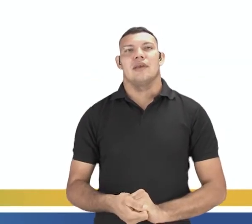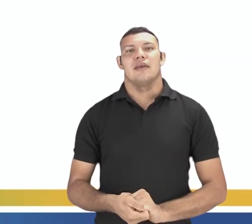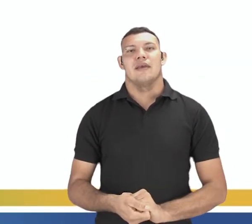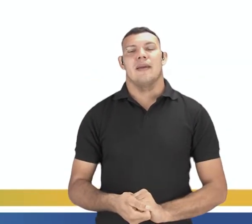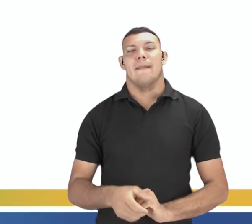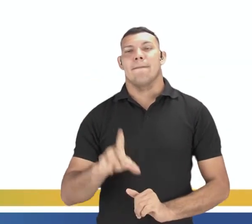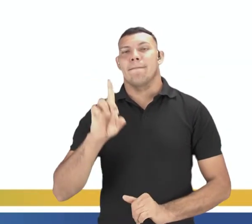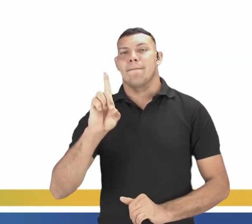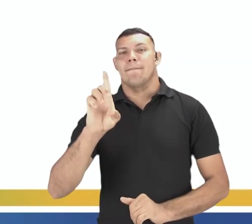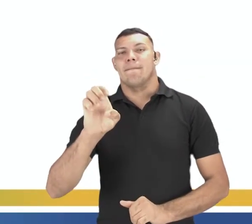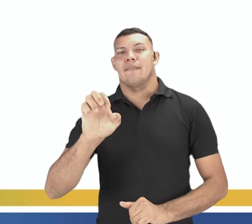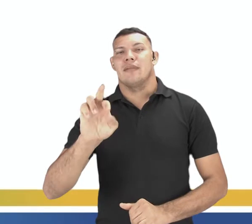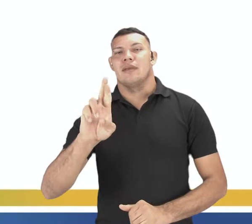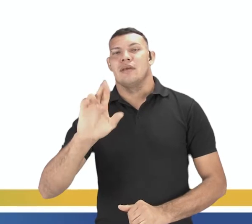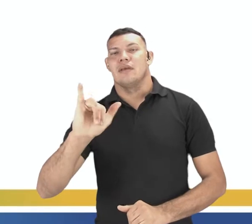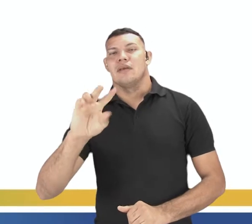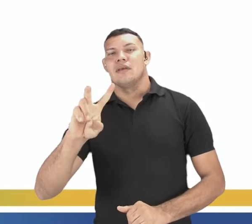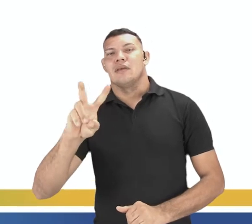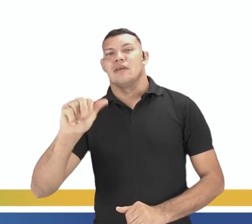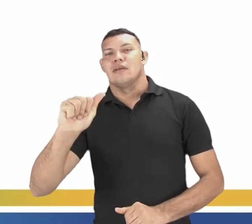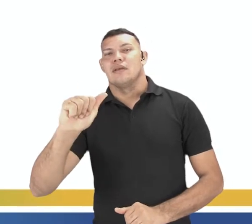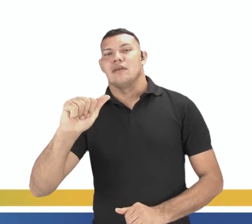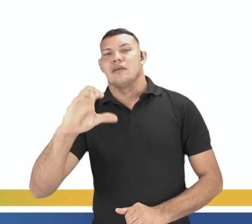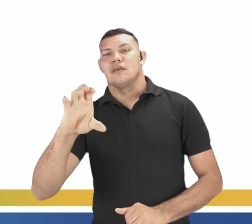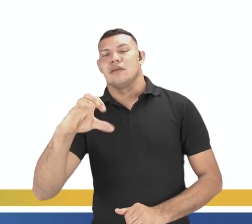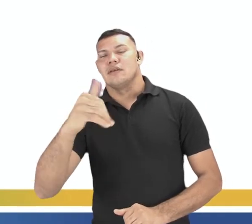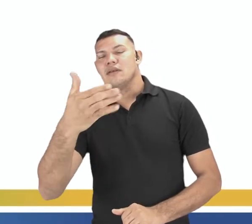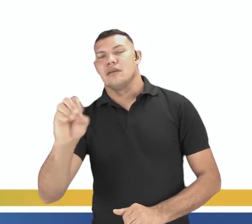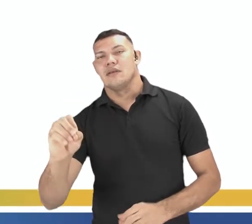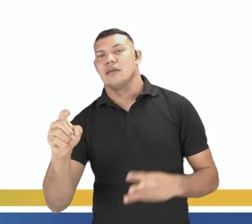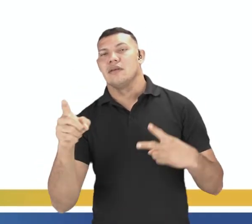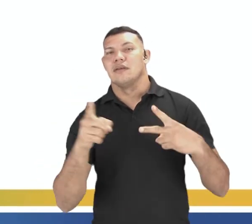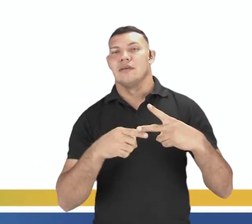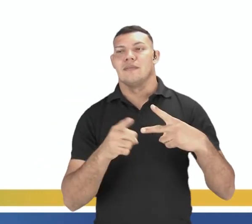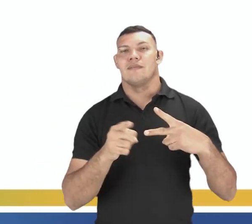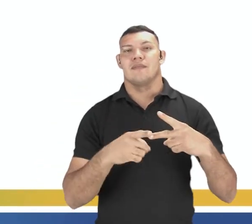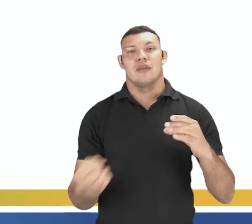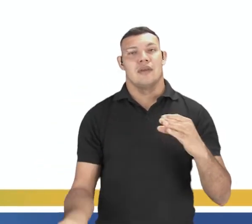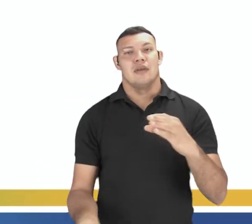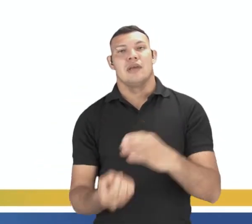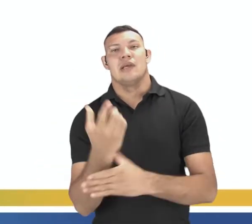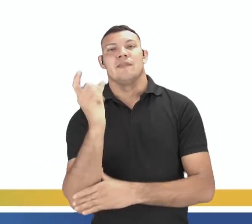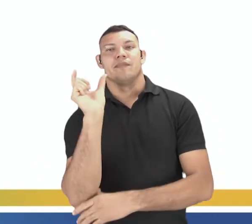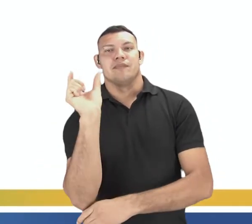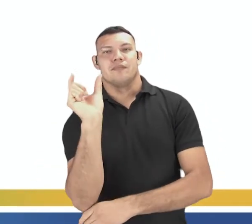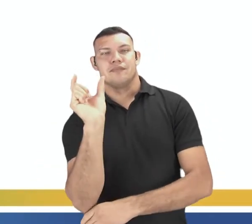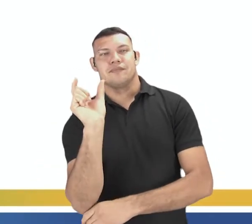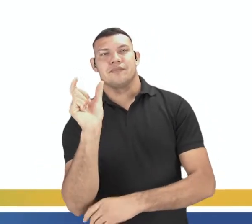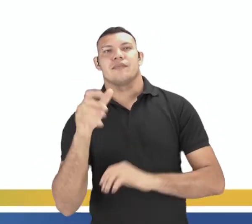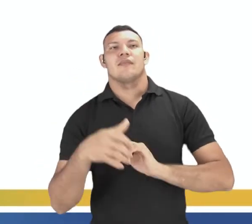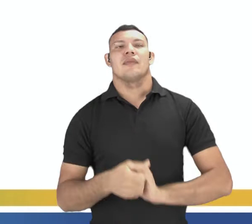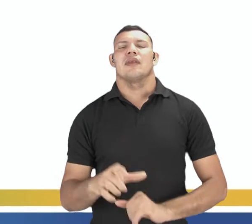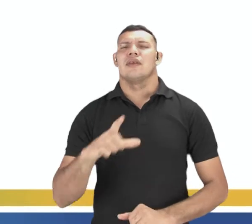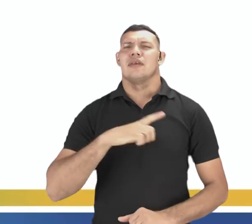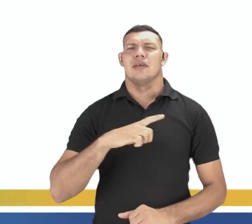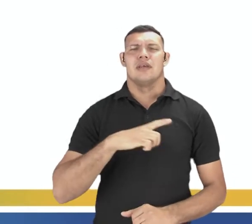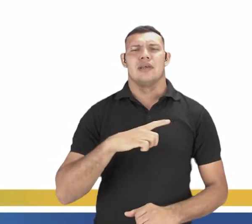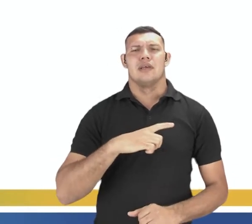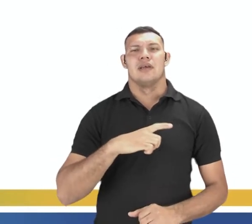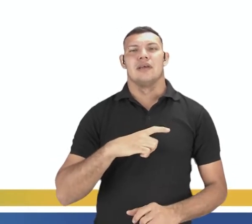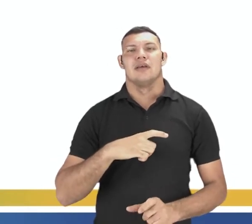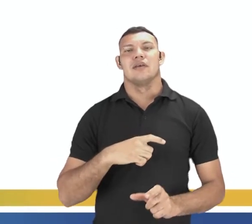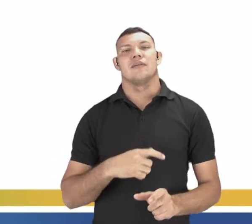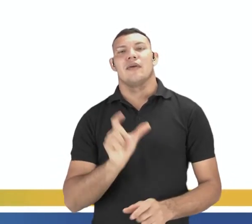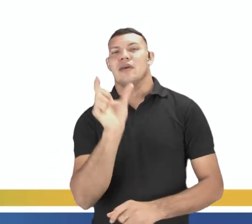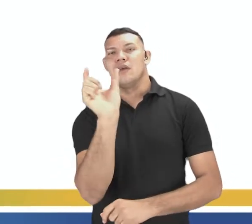Na derivação, que é o segundo processo de formação dessas palavras, acrescenta-se termos a uma